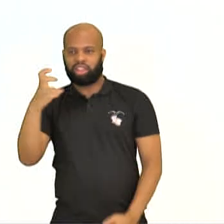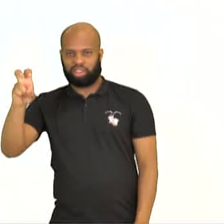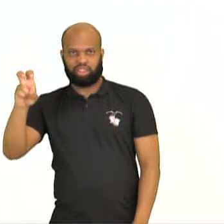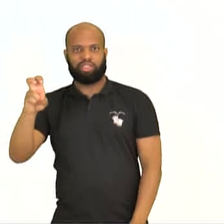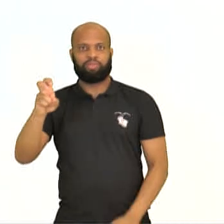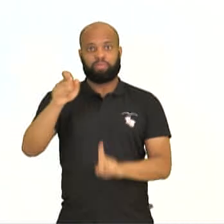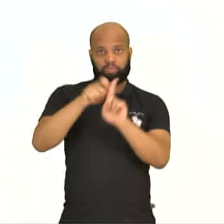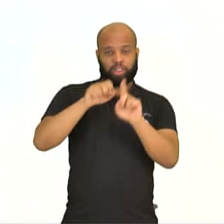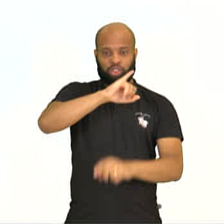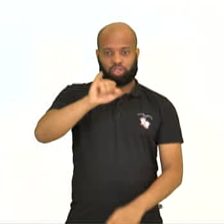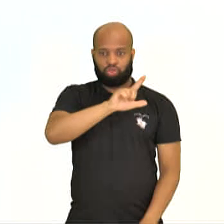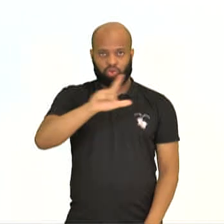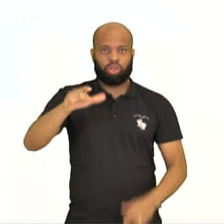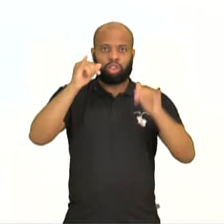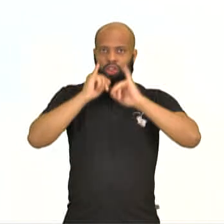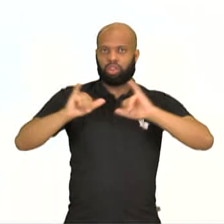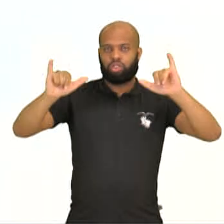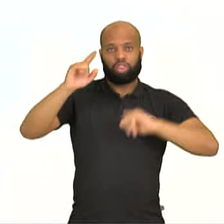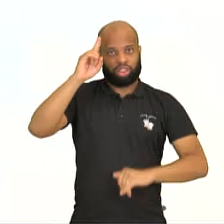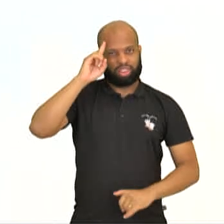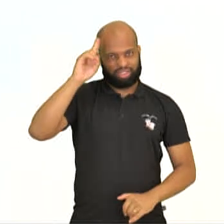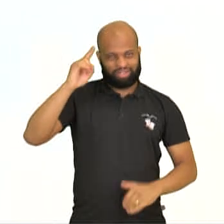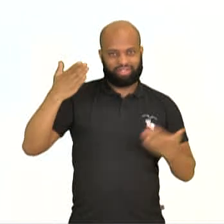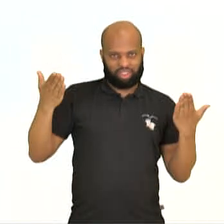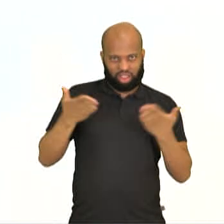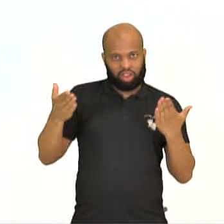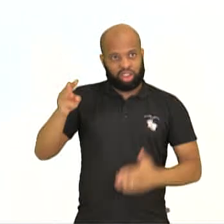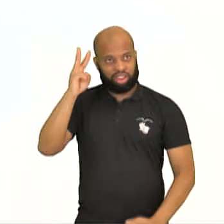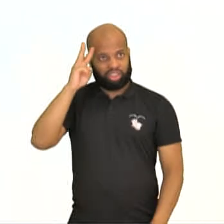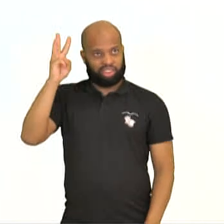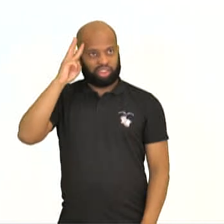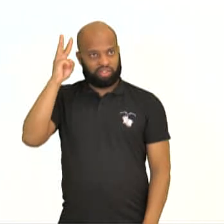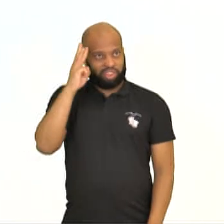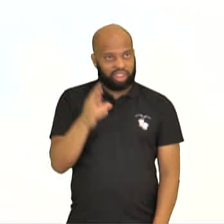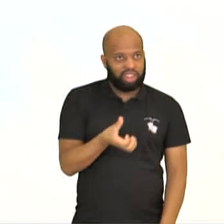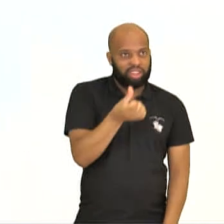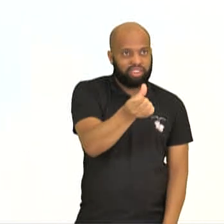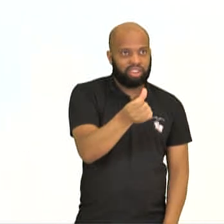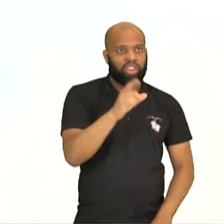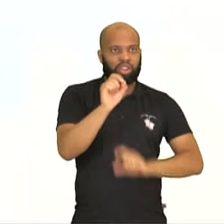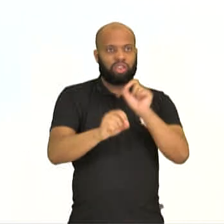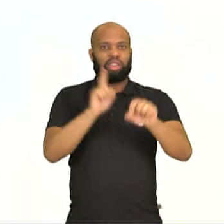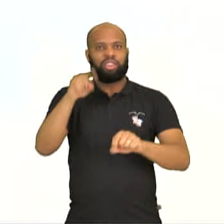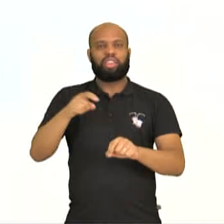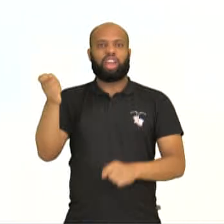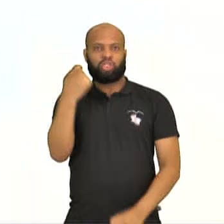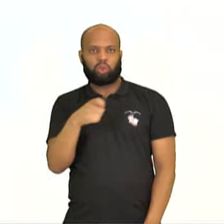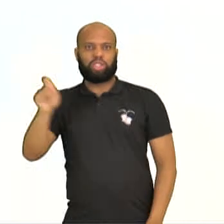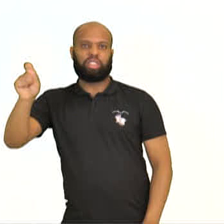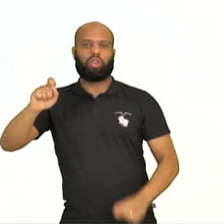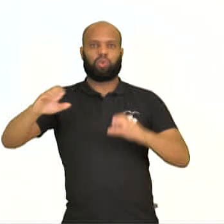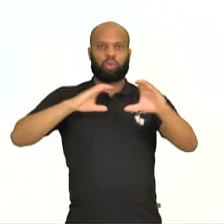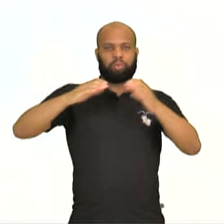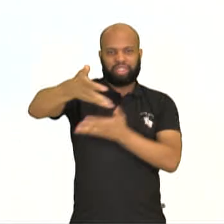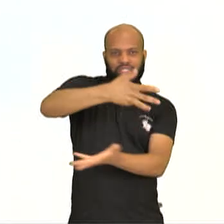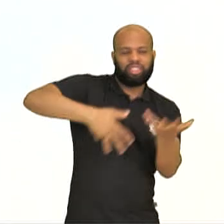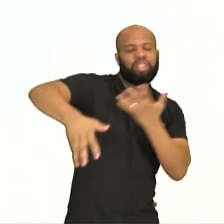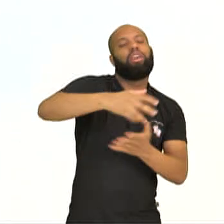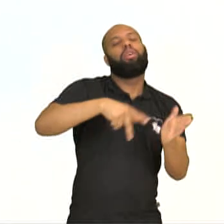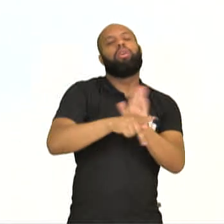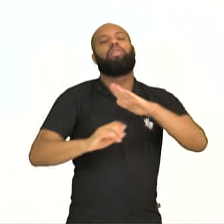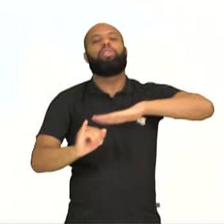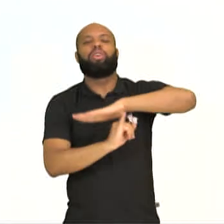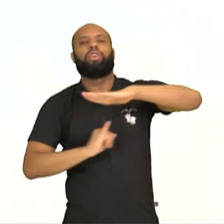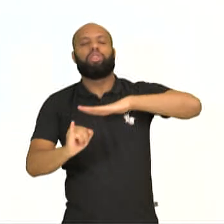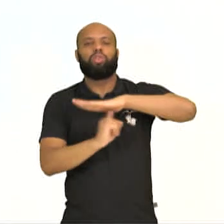Anunciou nesta terça-feira, 6, a Entertainment Software Association, a Associação Comercial da Indústria de Videogame